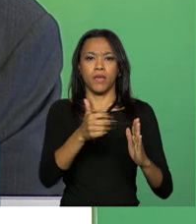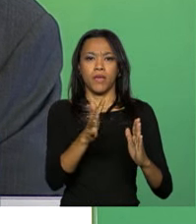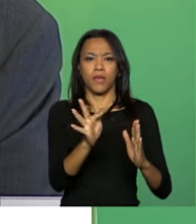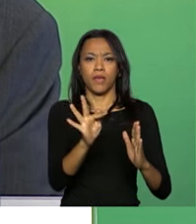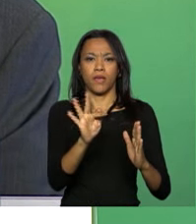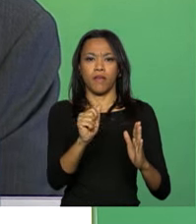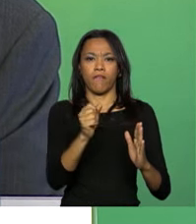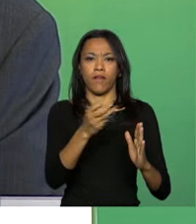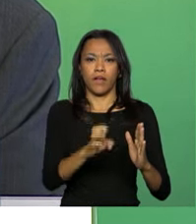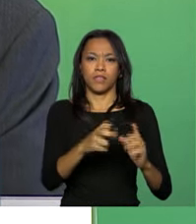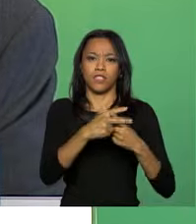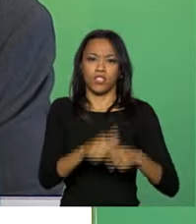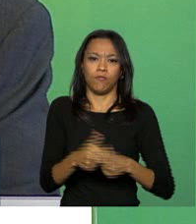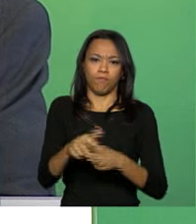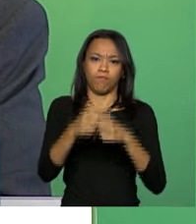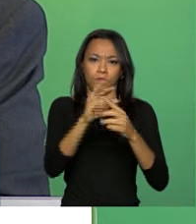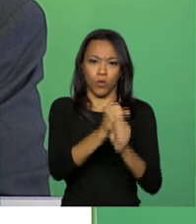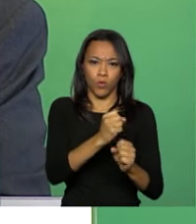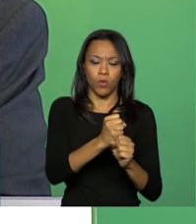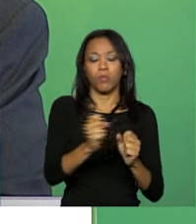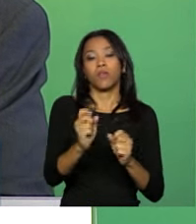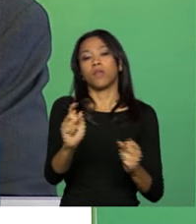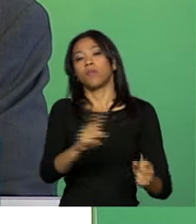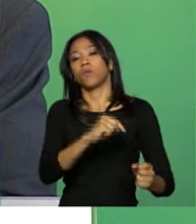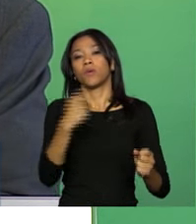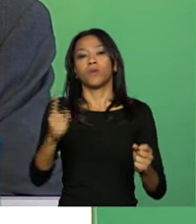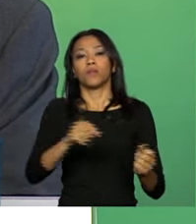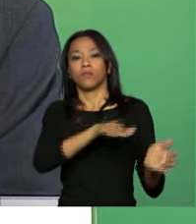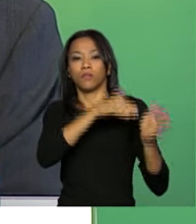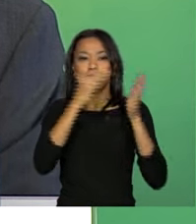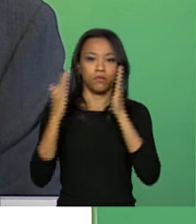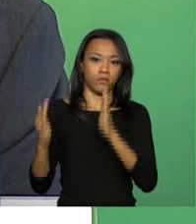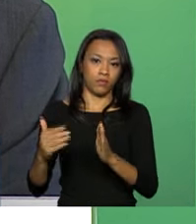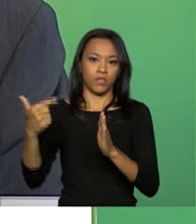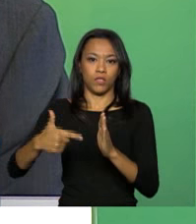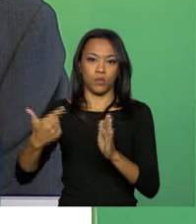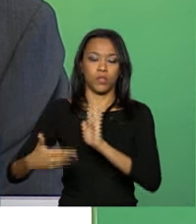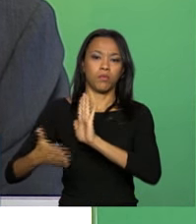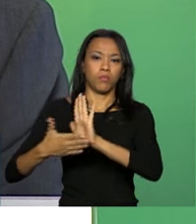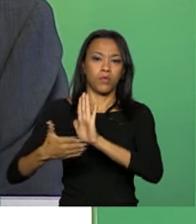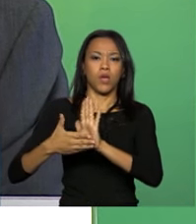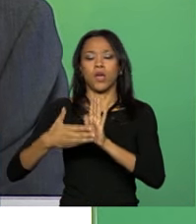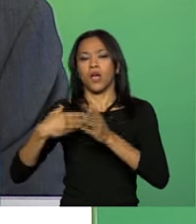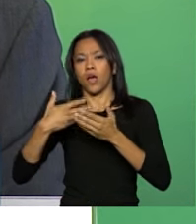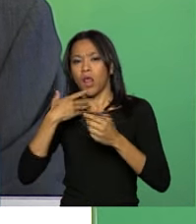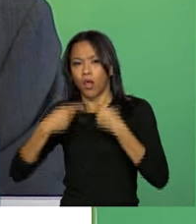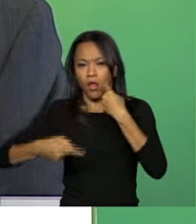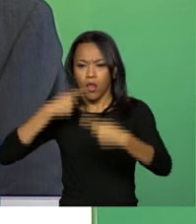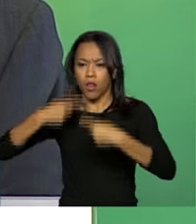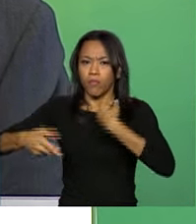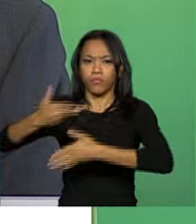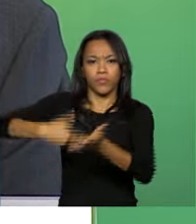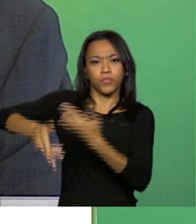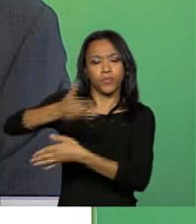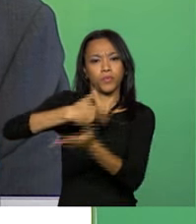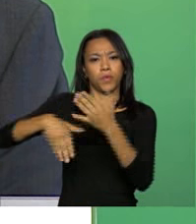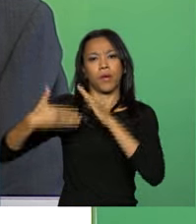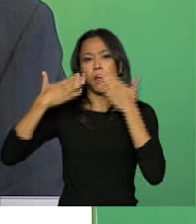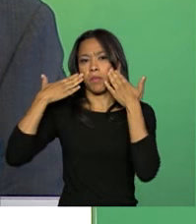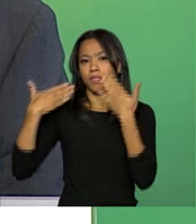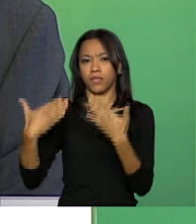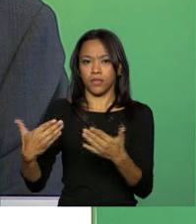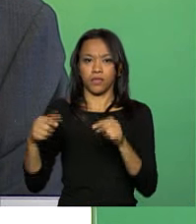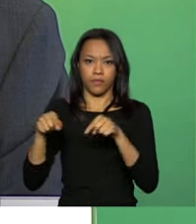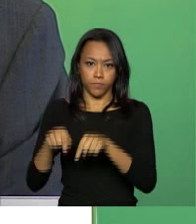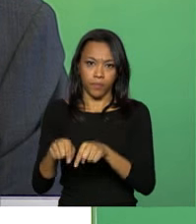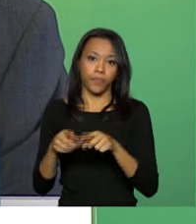iniciasse simultaneamente ao se encerrar essa primeira fase a discussão e apresentação da reforma administrativa é